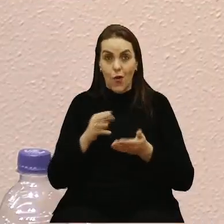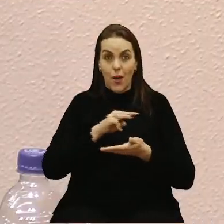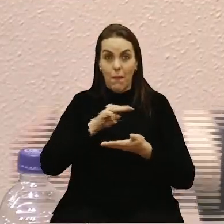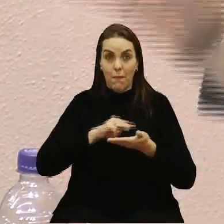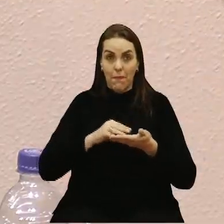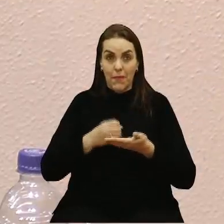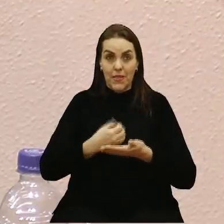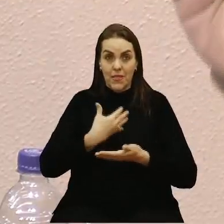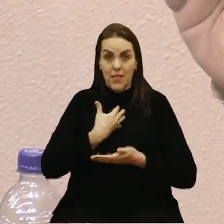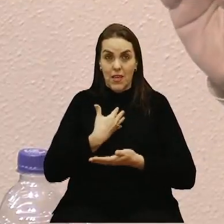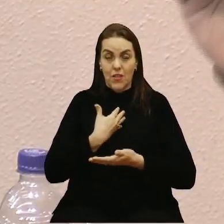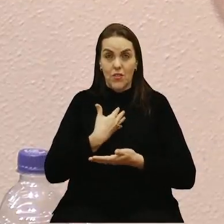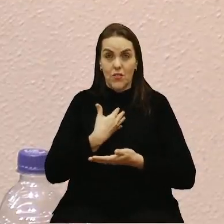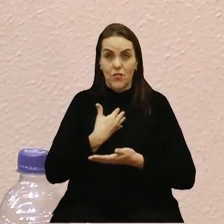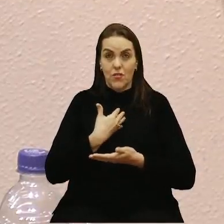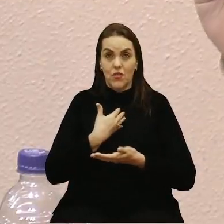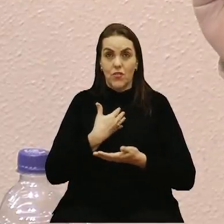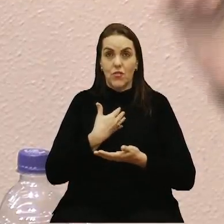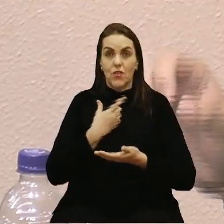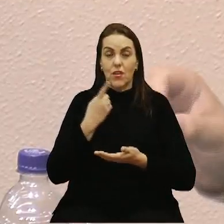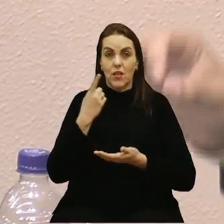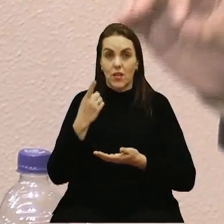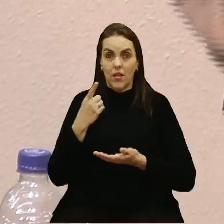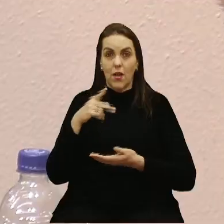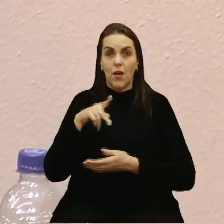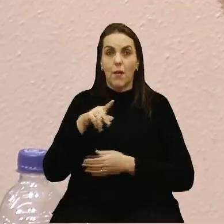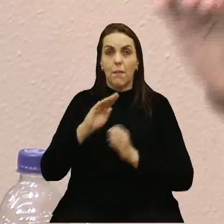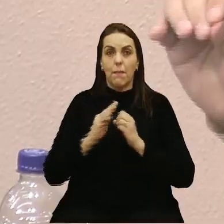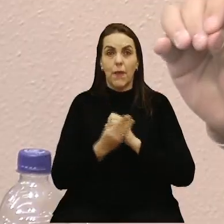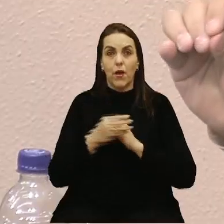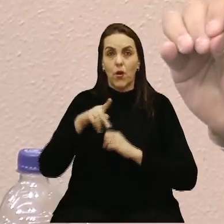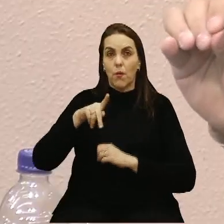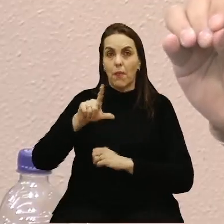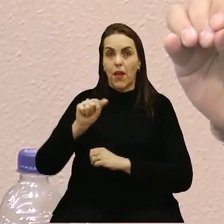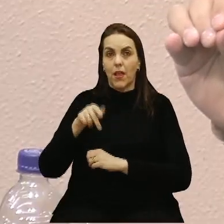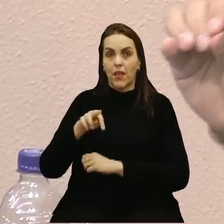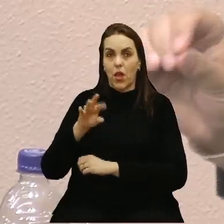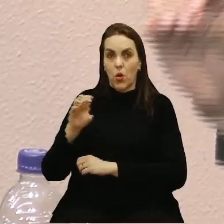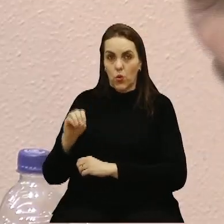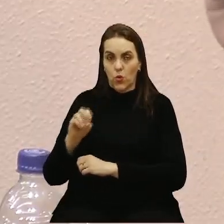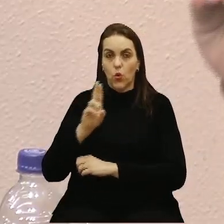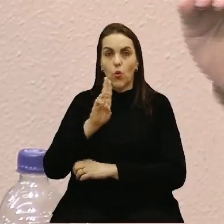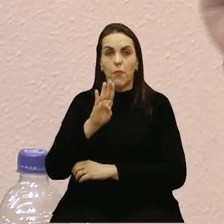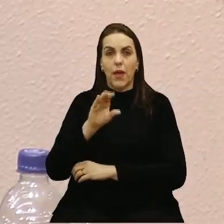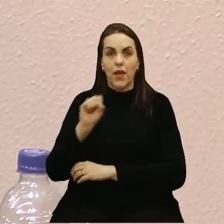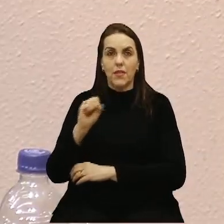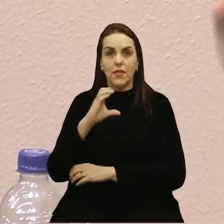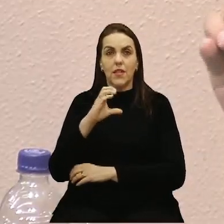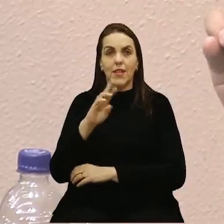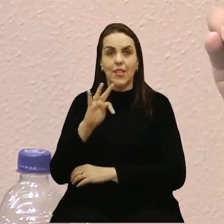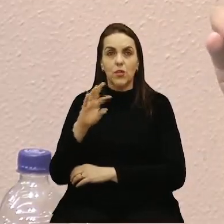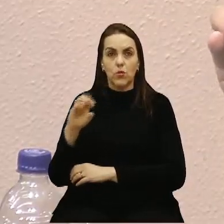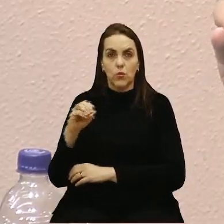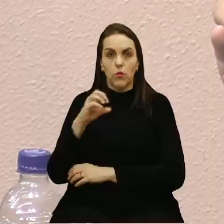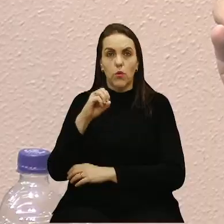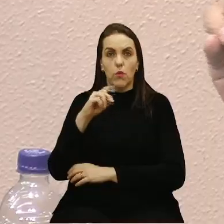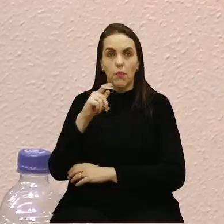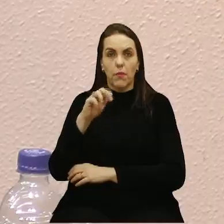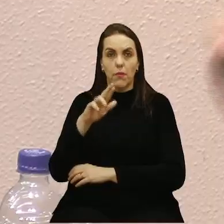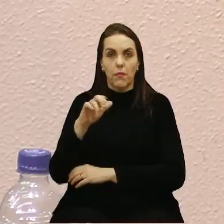mensagem. Planalto, região Planalto, UBS do Cristo Operário. 5